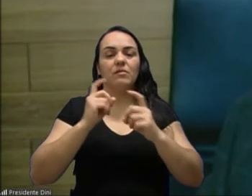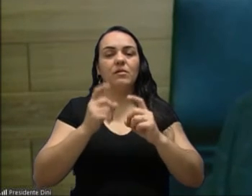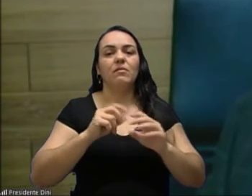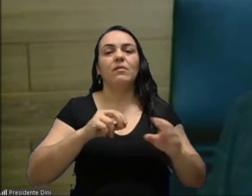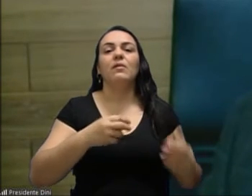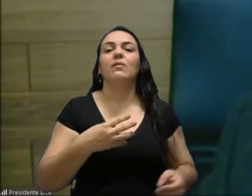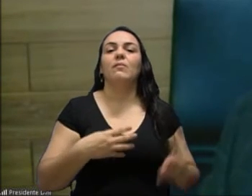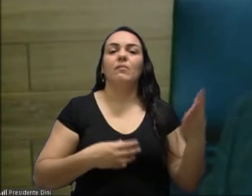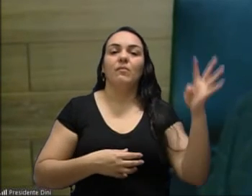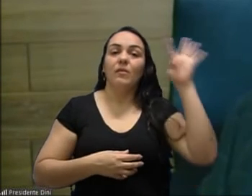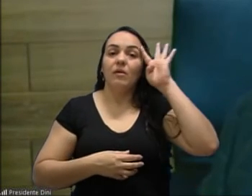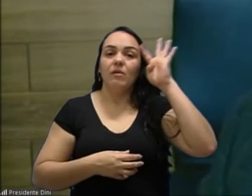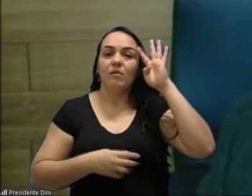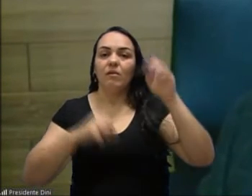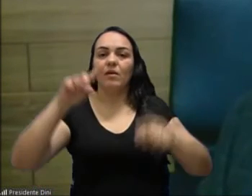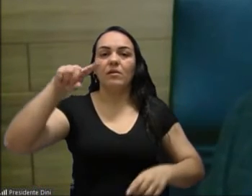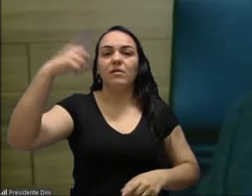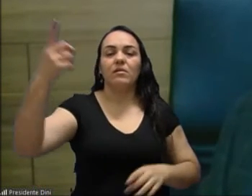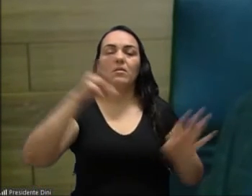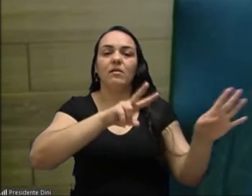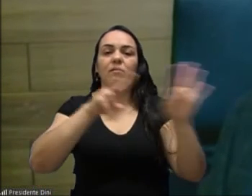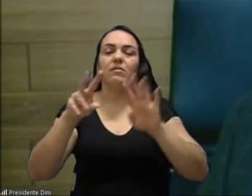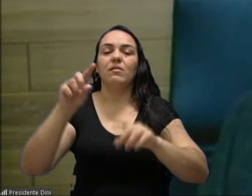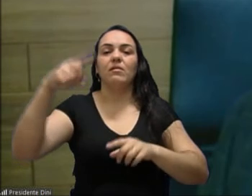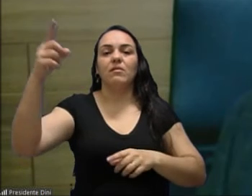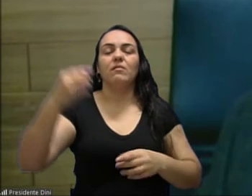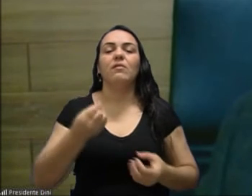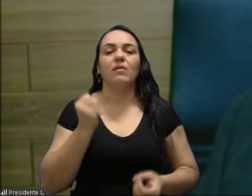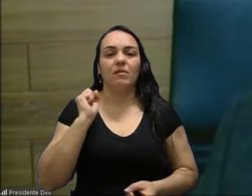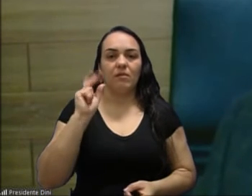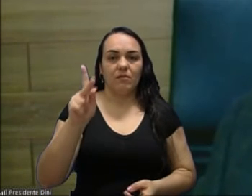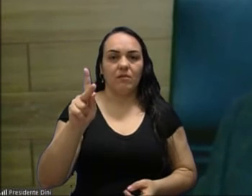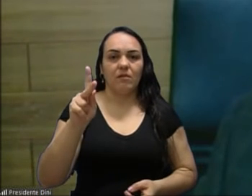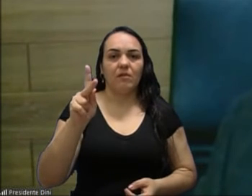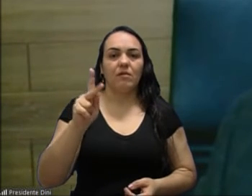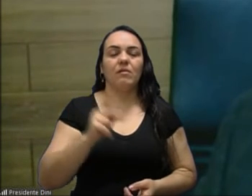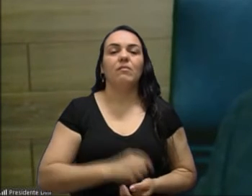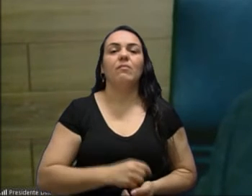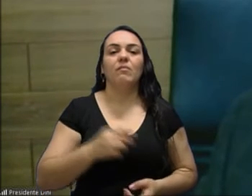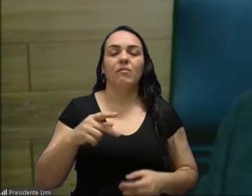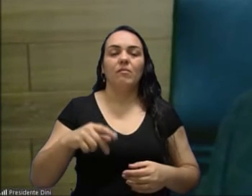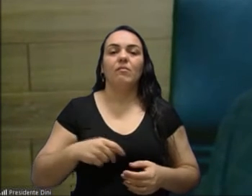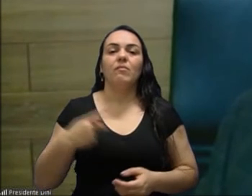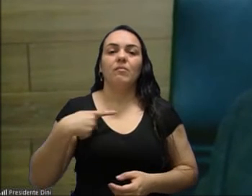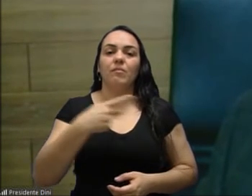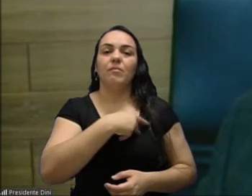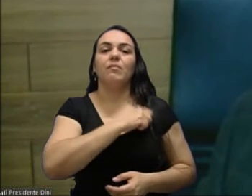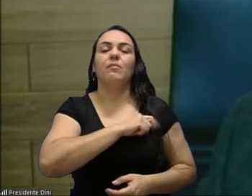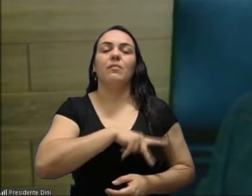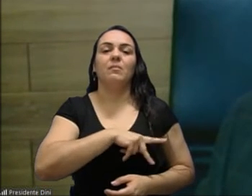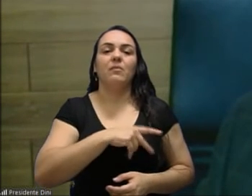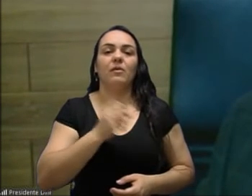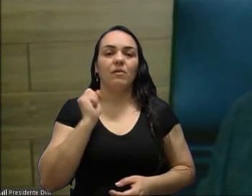próxima quarta-feira após a sessão ordinária tudo bem? tudo bem Apolo? cadê o líder do governo?